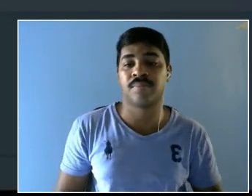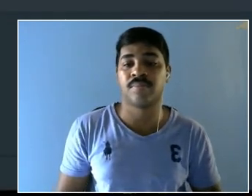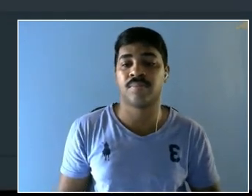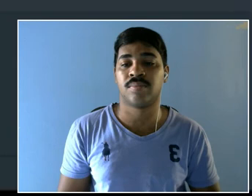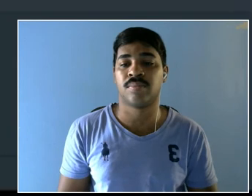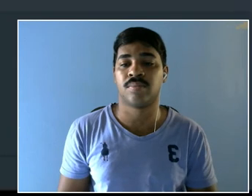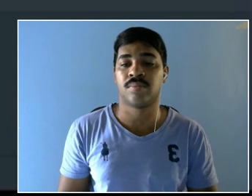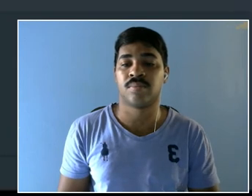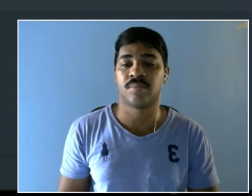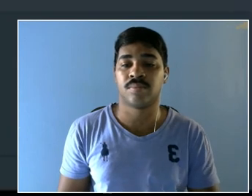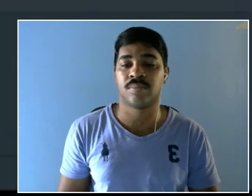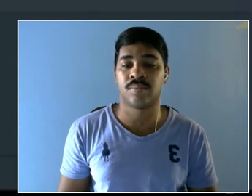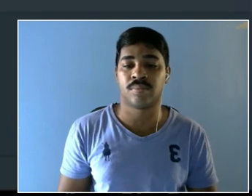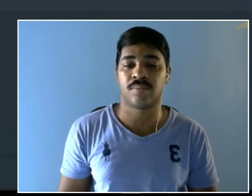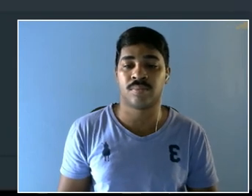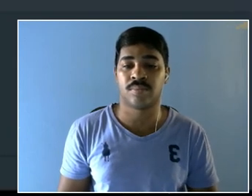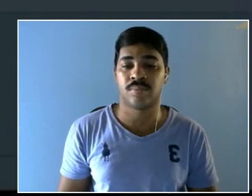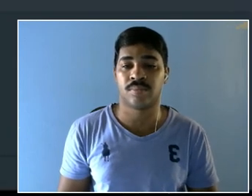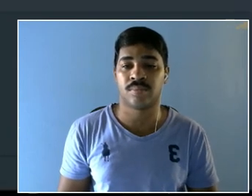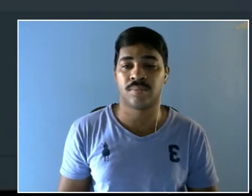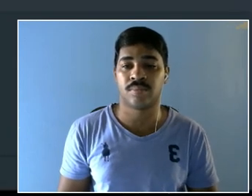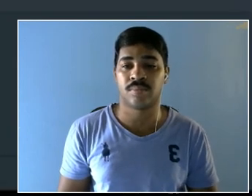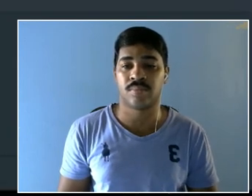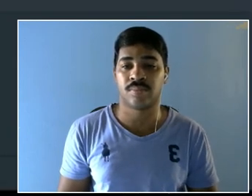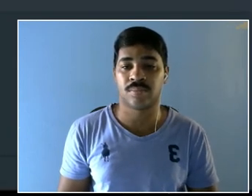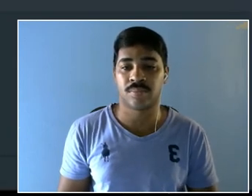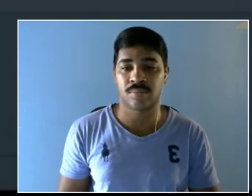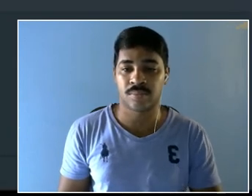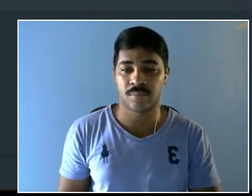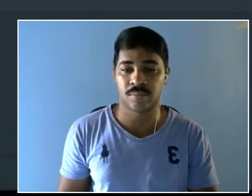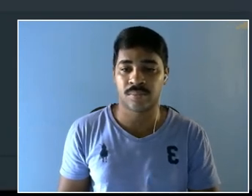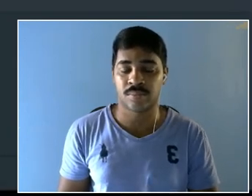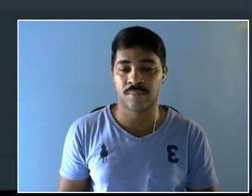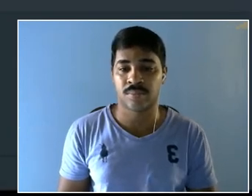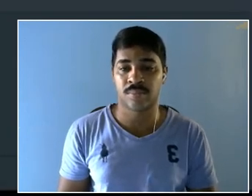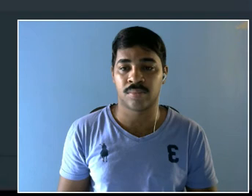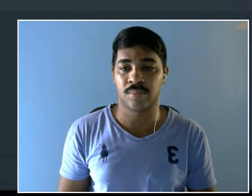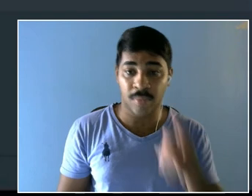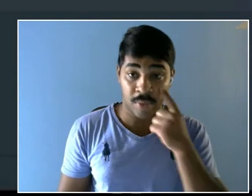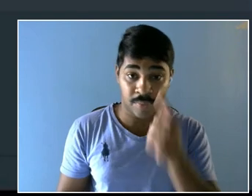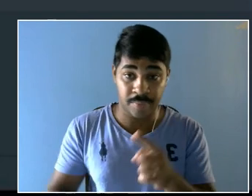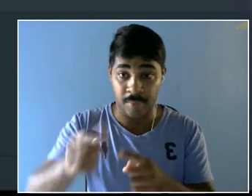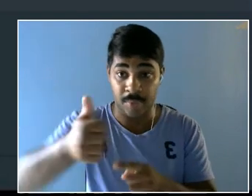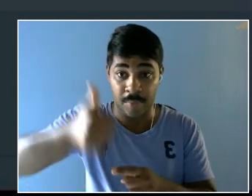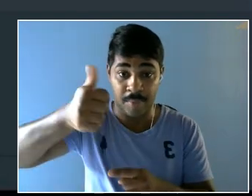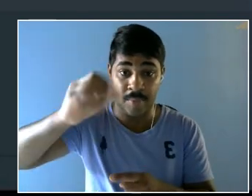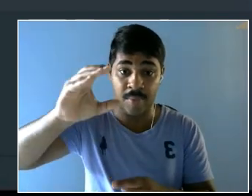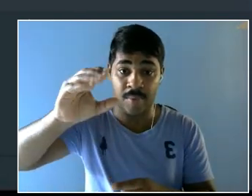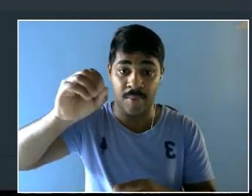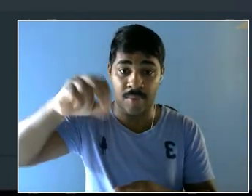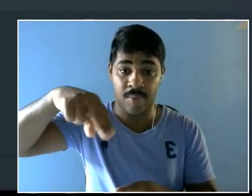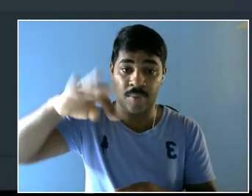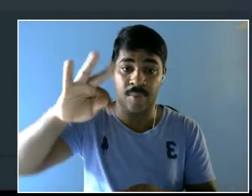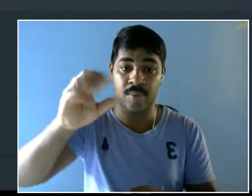receber, contador mais 2. Isso aqui vai pegar o valor dele, né, que no caso aqui na primeira